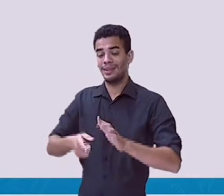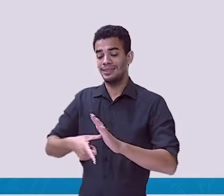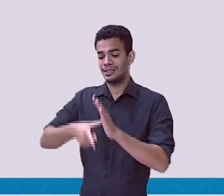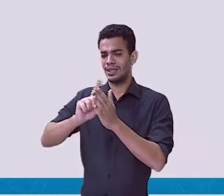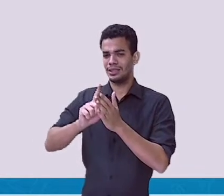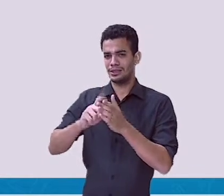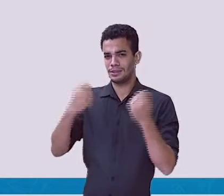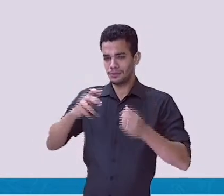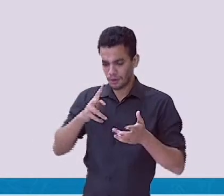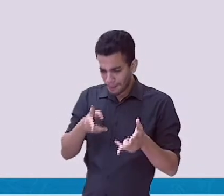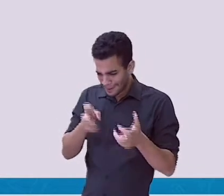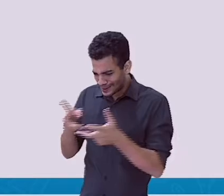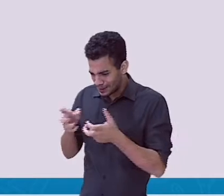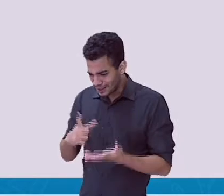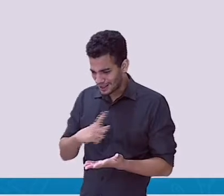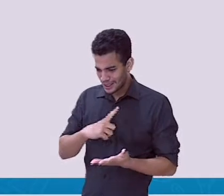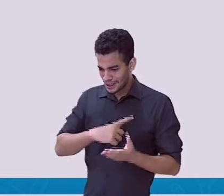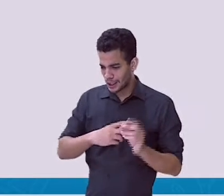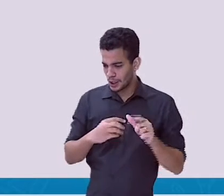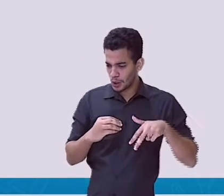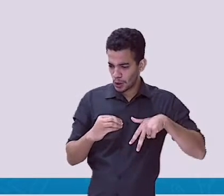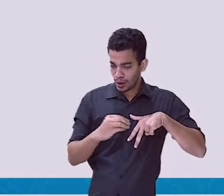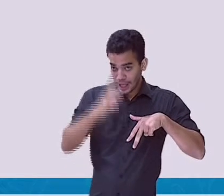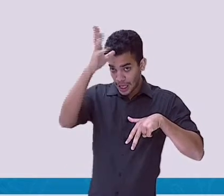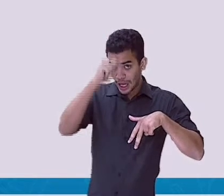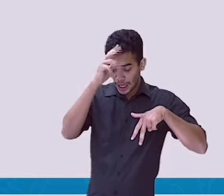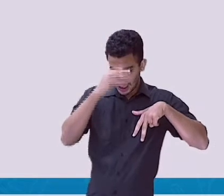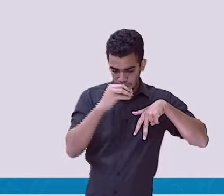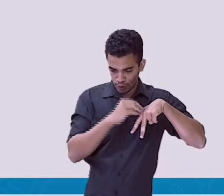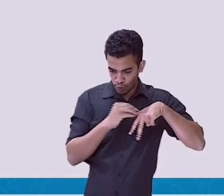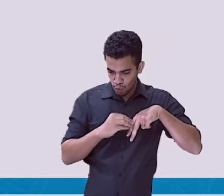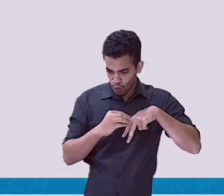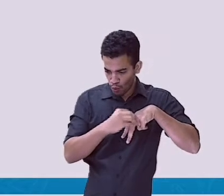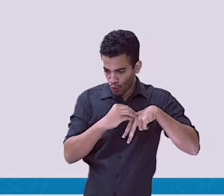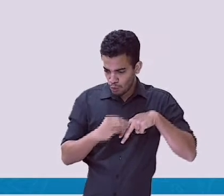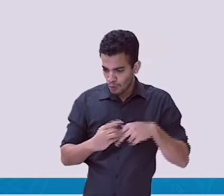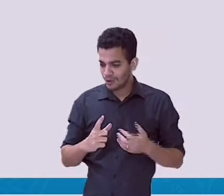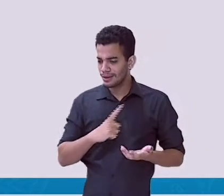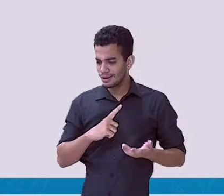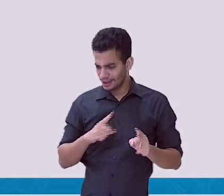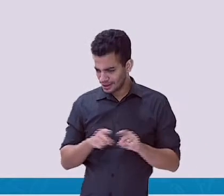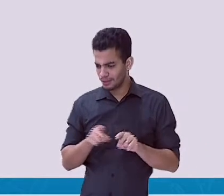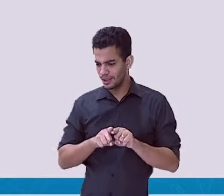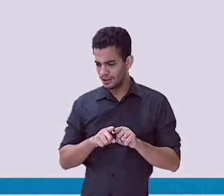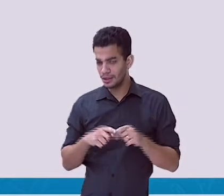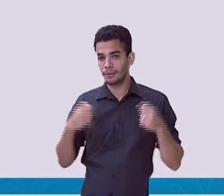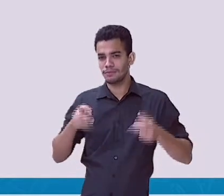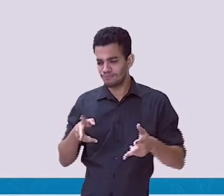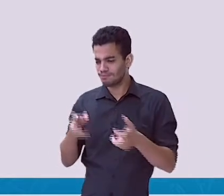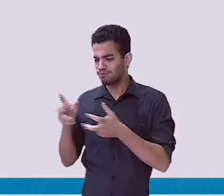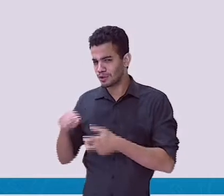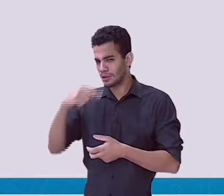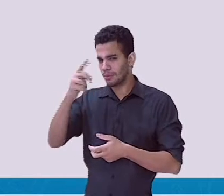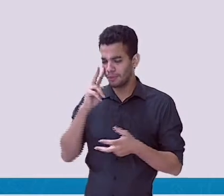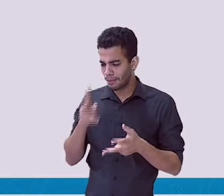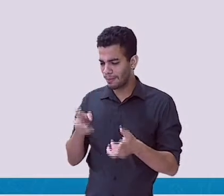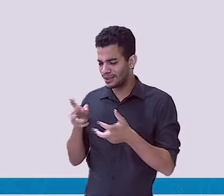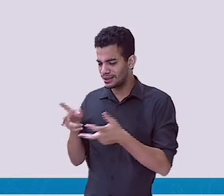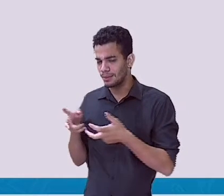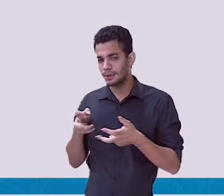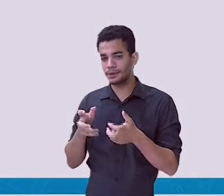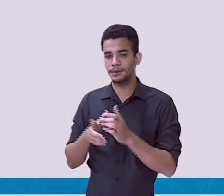estarem percebendo. Então, a gente tem a veia cava superior, a veia cava inferior, que são entrada e saída do